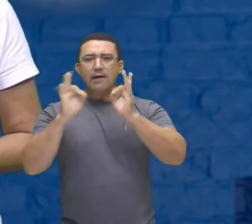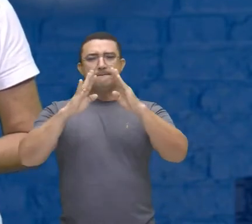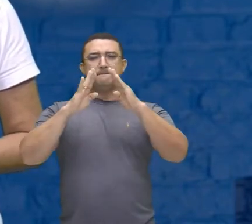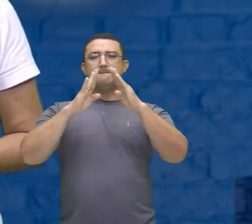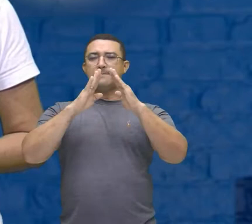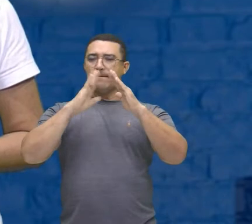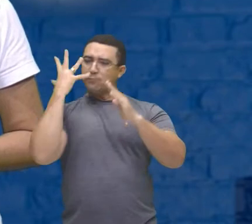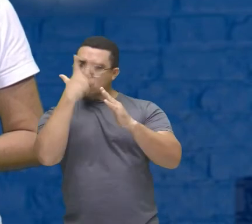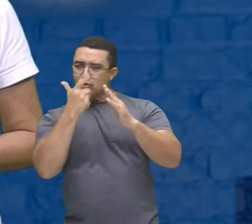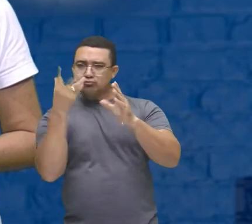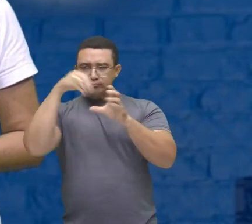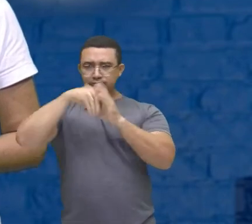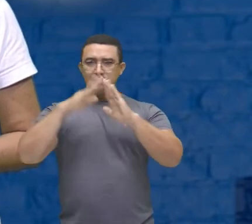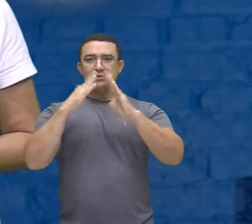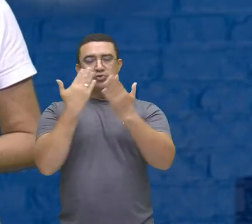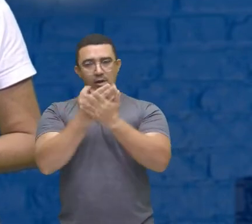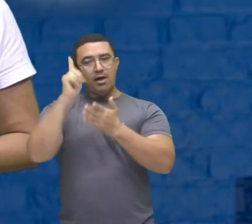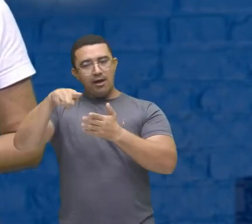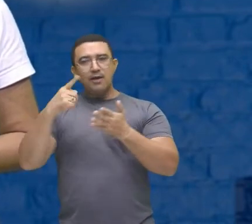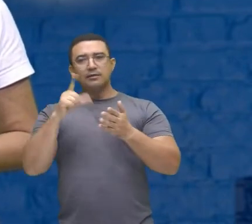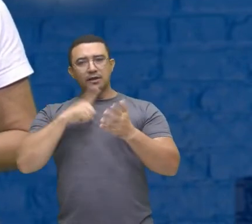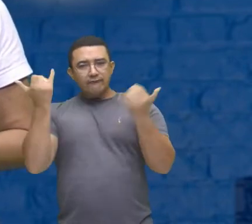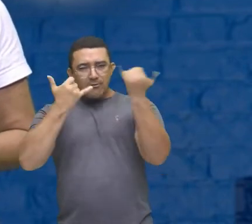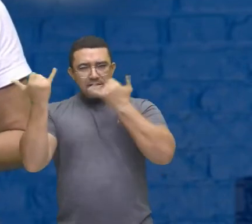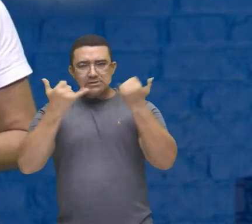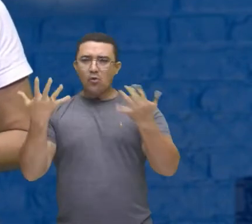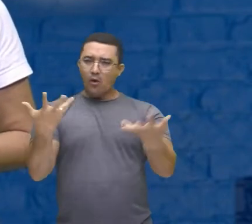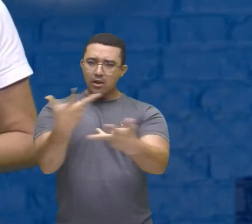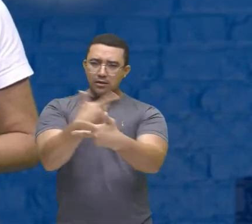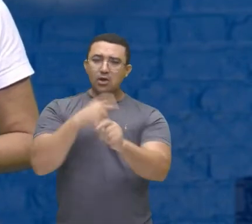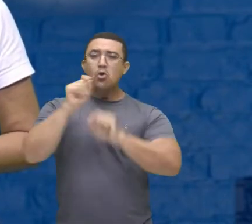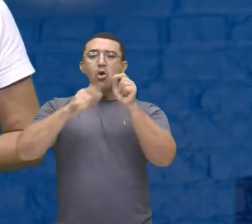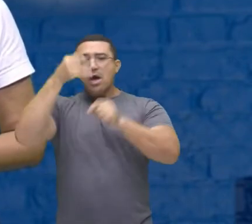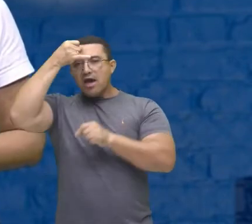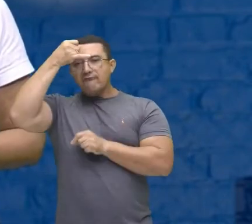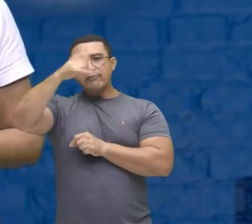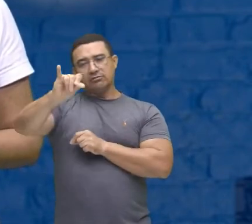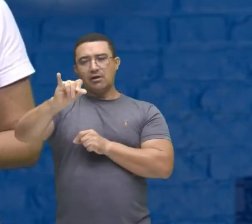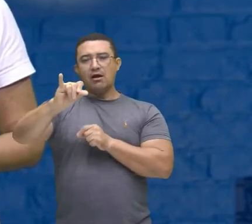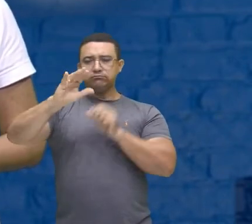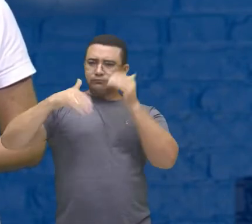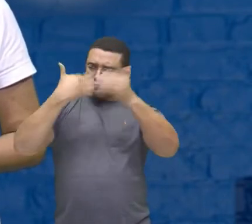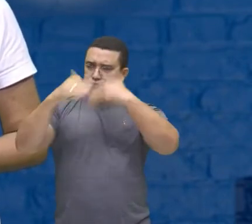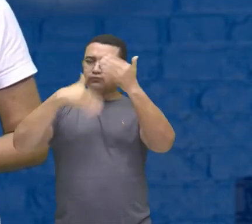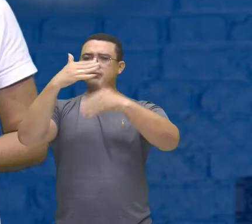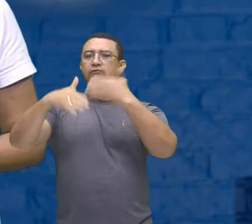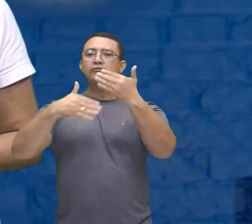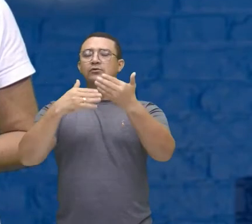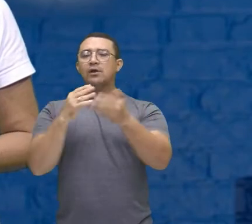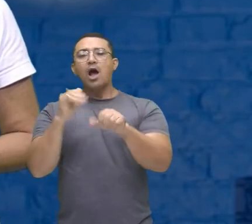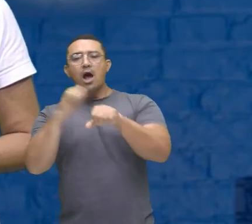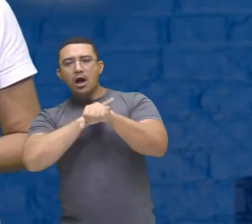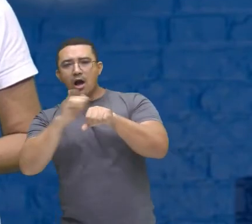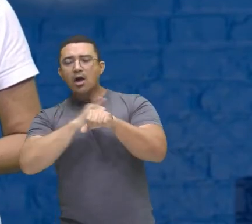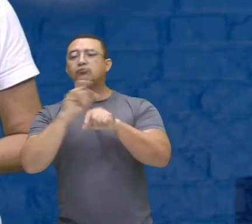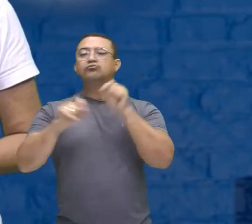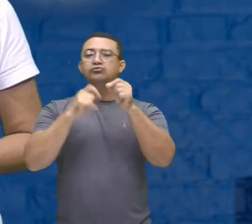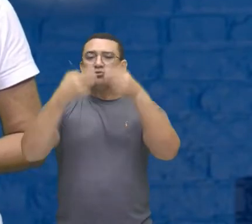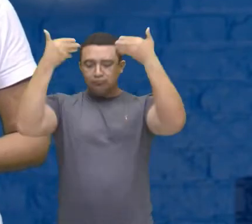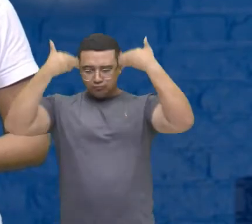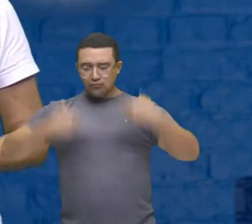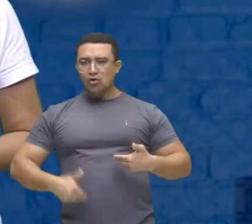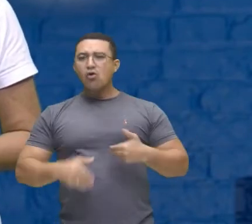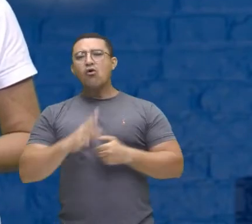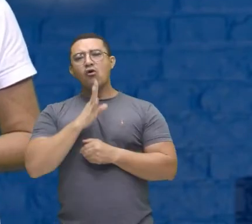de qualidade, saber como se prevenir, desenvolver algumas habilidades, como a autoproteção, o